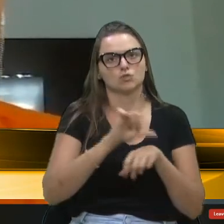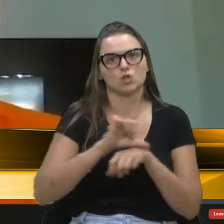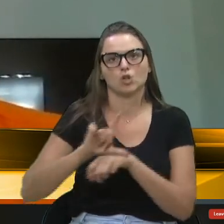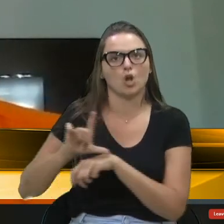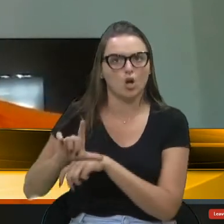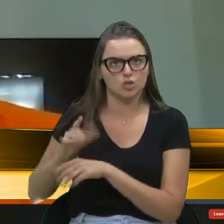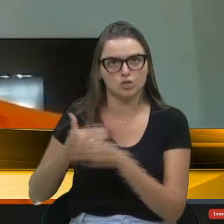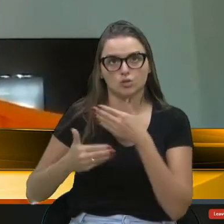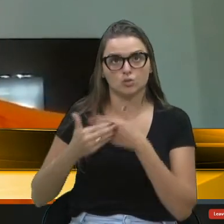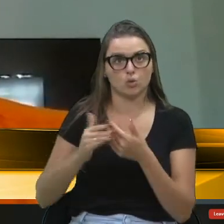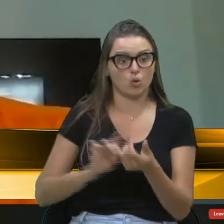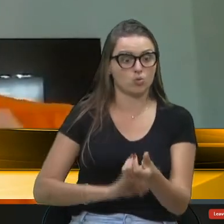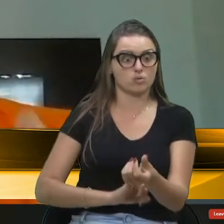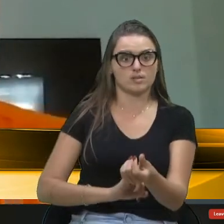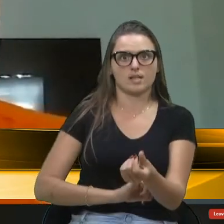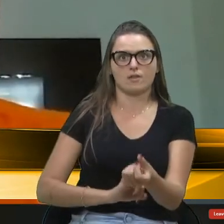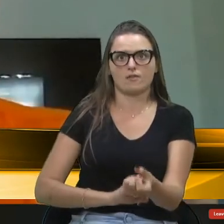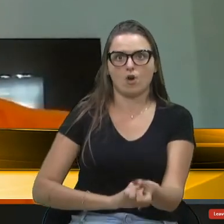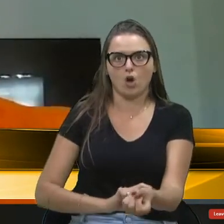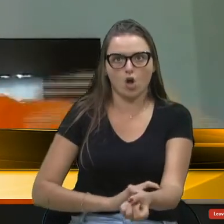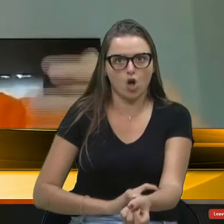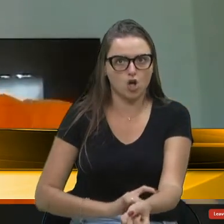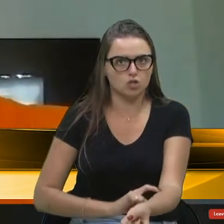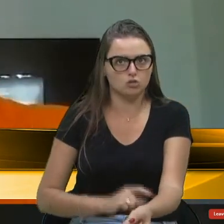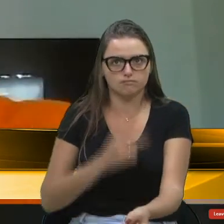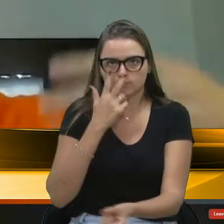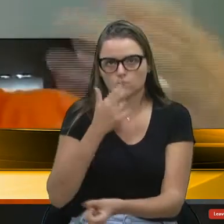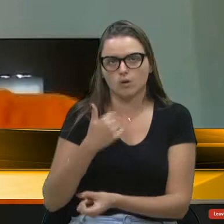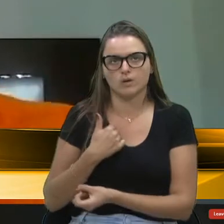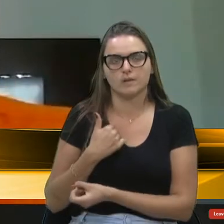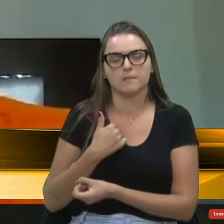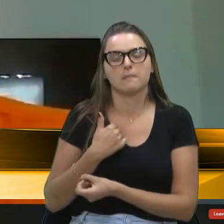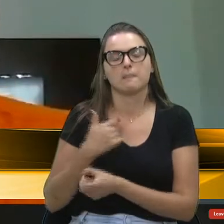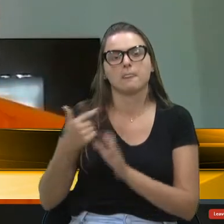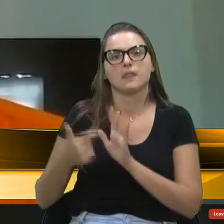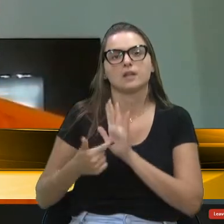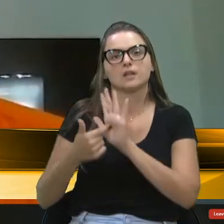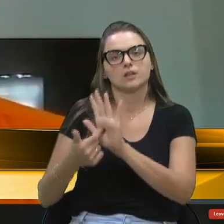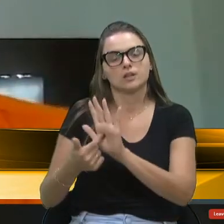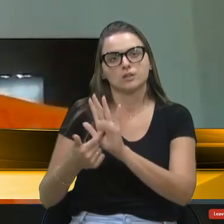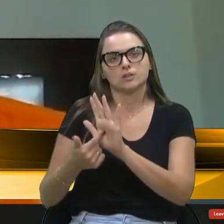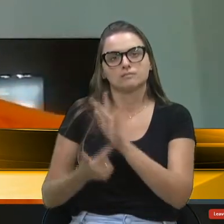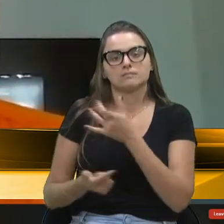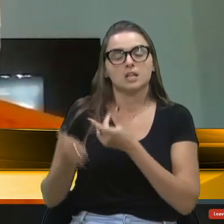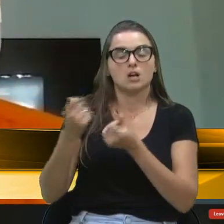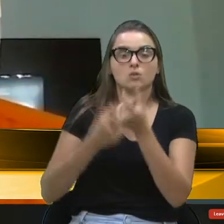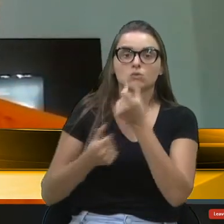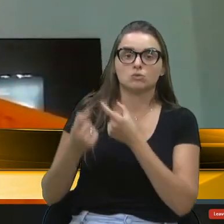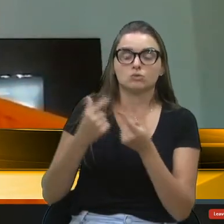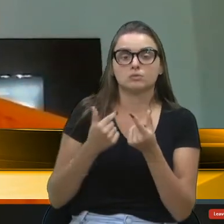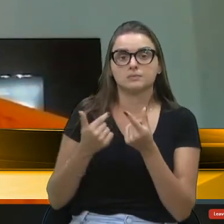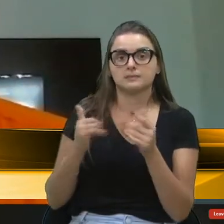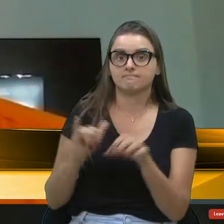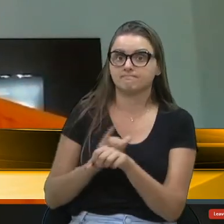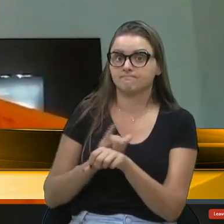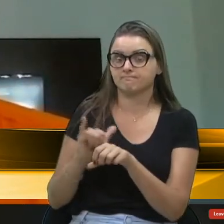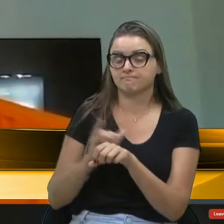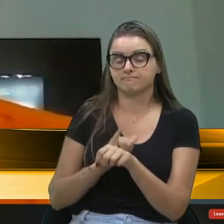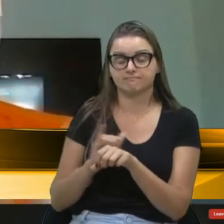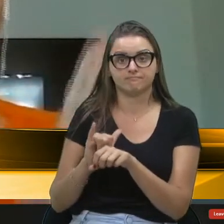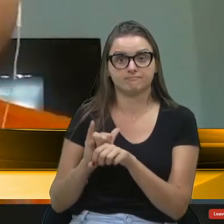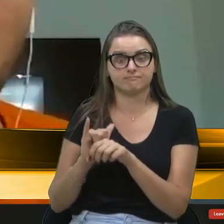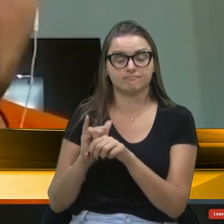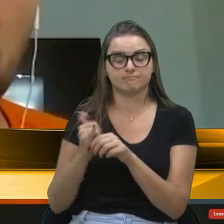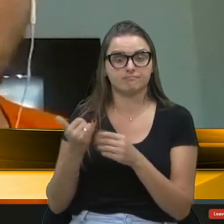desesperados, como eu estou neste momento, e a gente trazer algum meio campo aqui para essa situação.